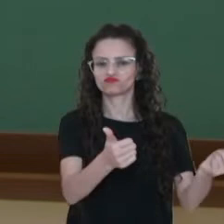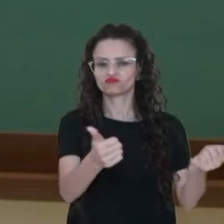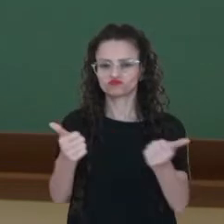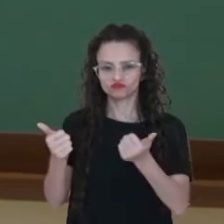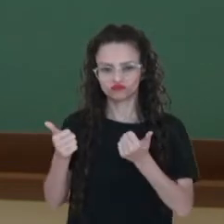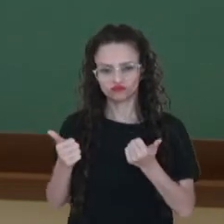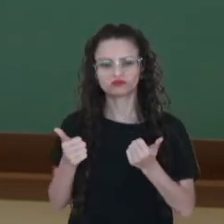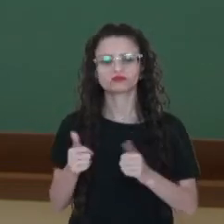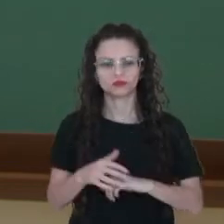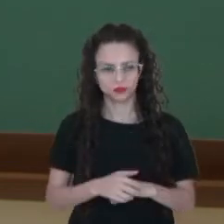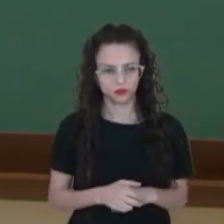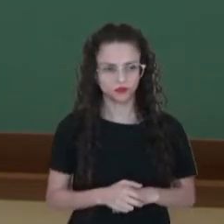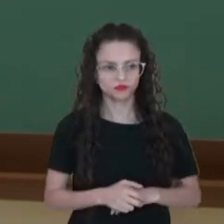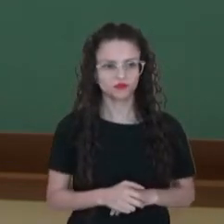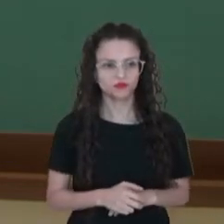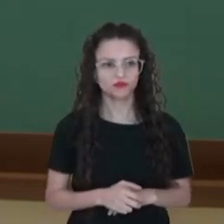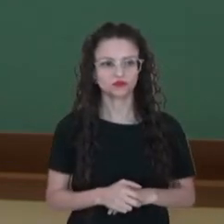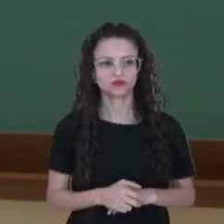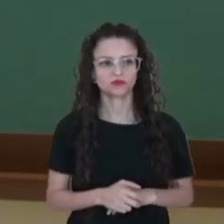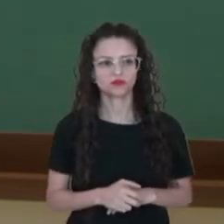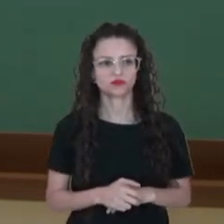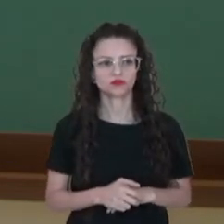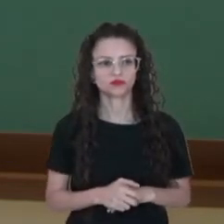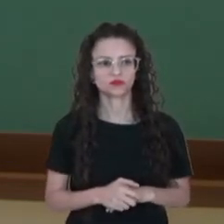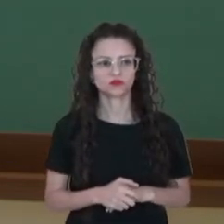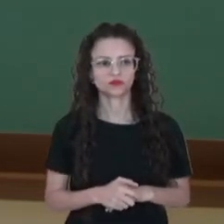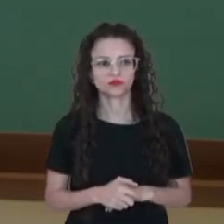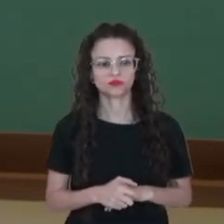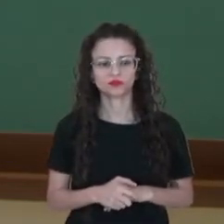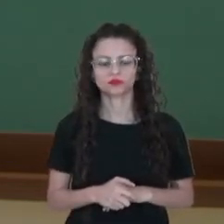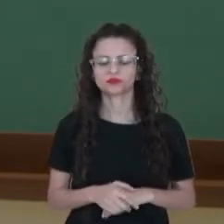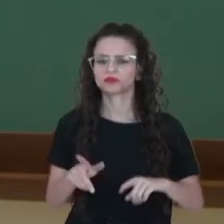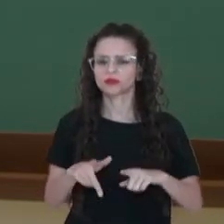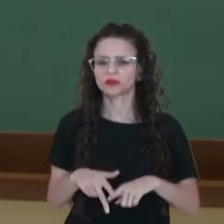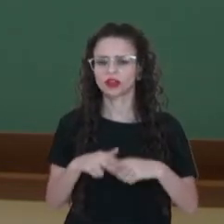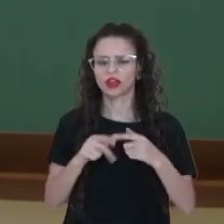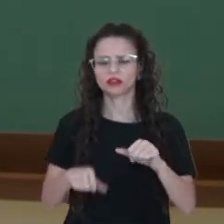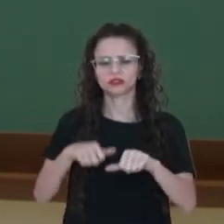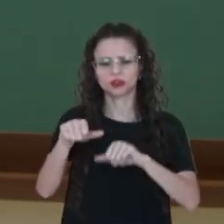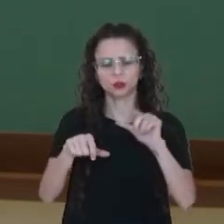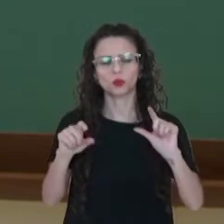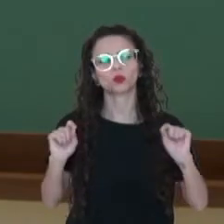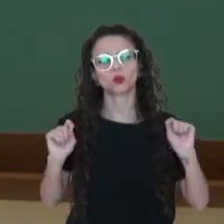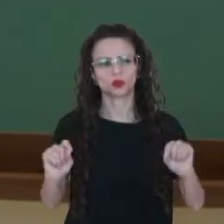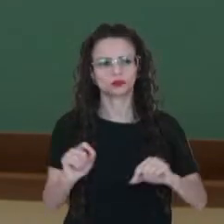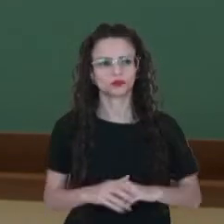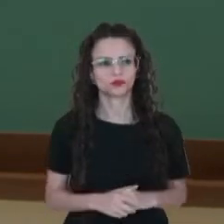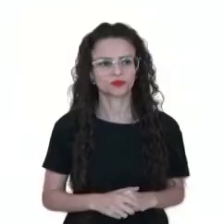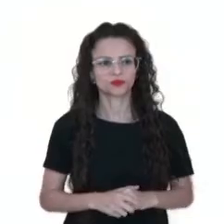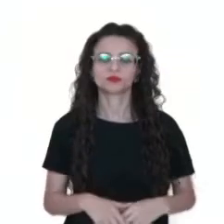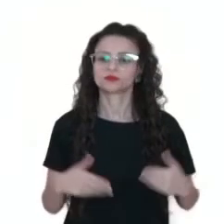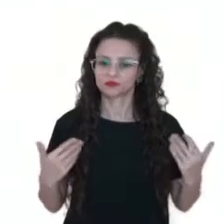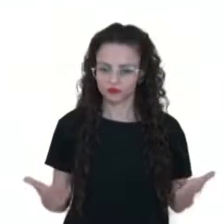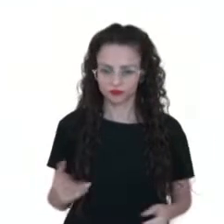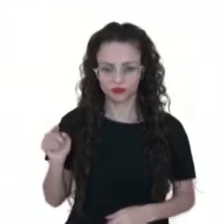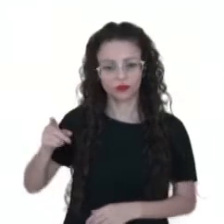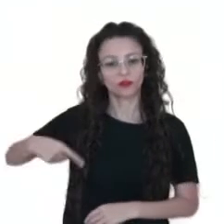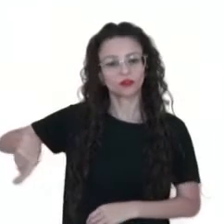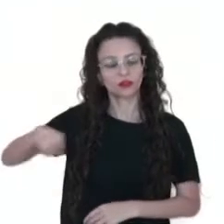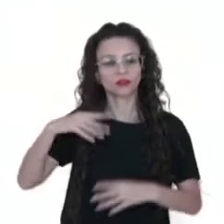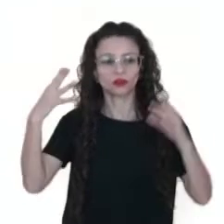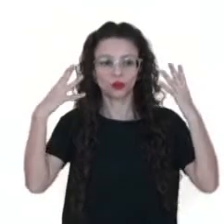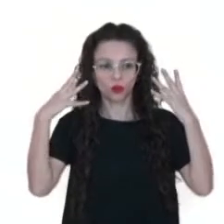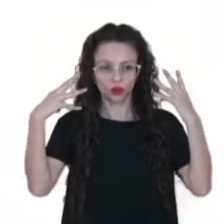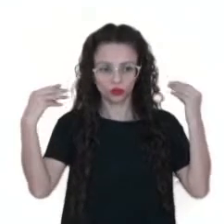descendência portuguesa, tá? Restauração. Vamos ver o que foi a restauração? Enquanto os